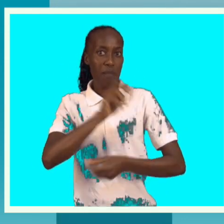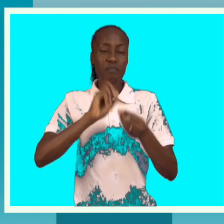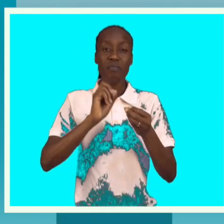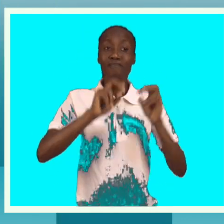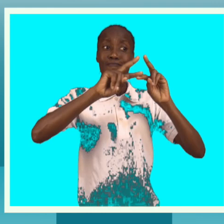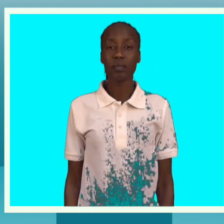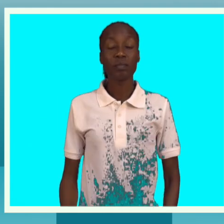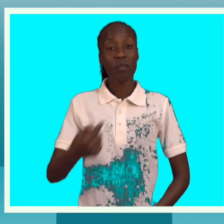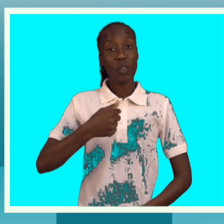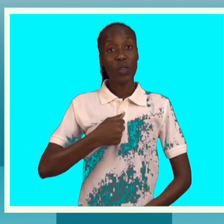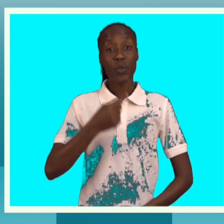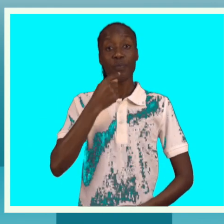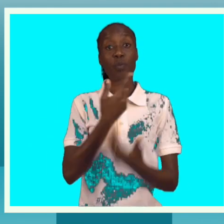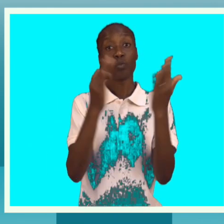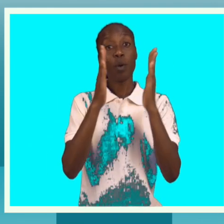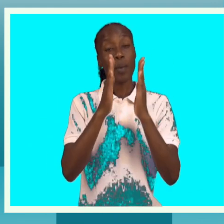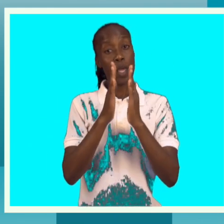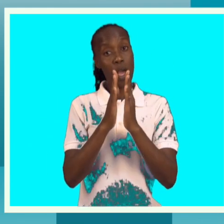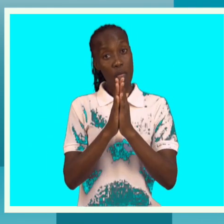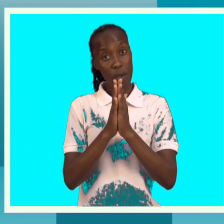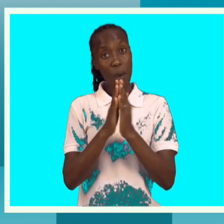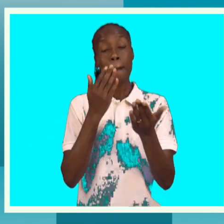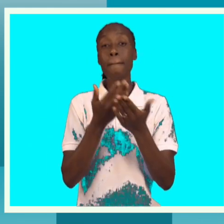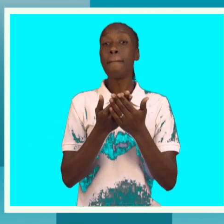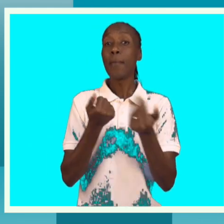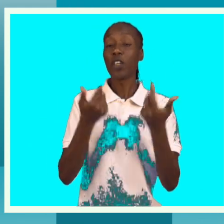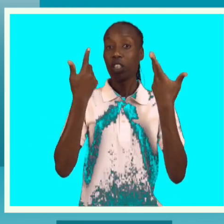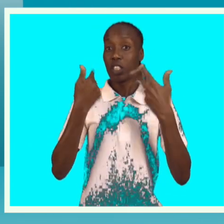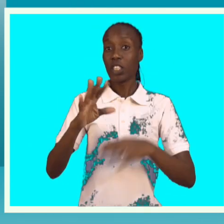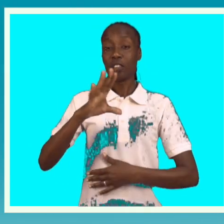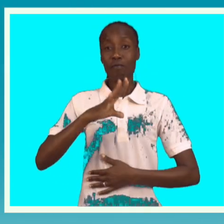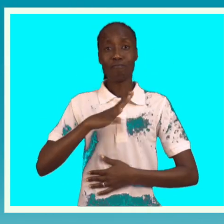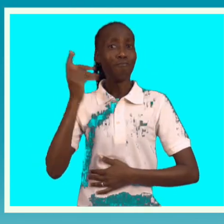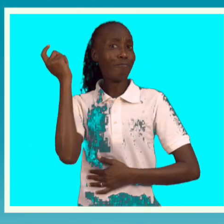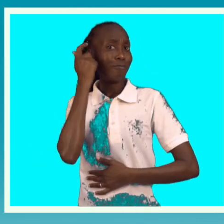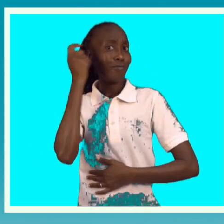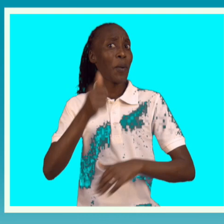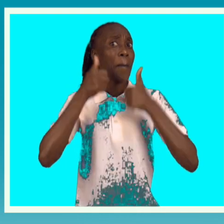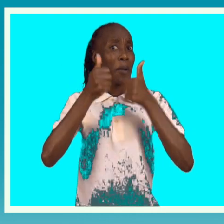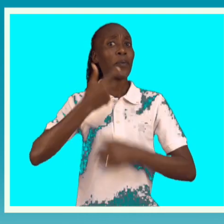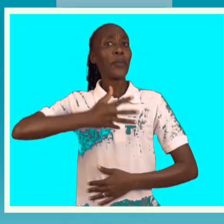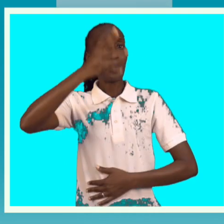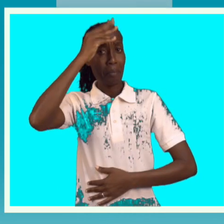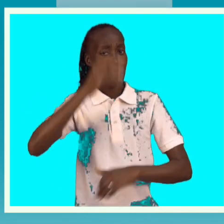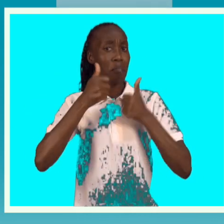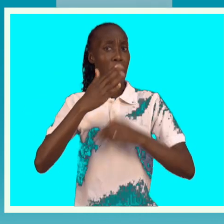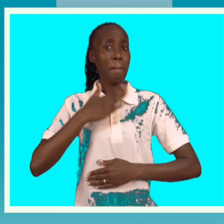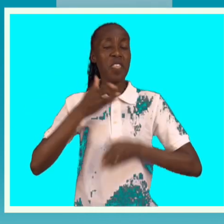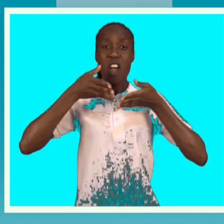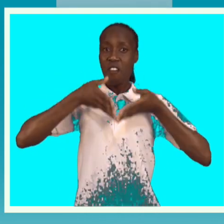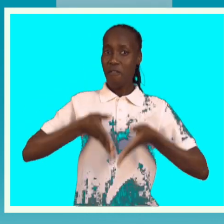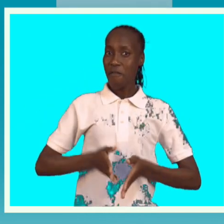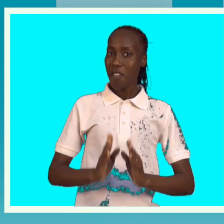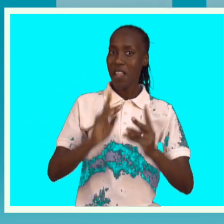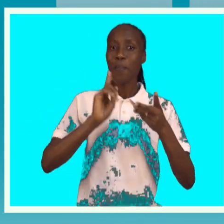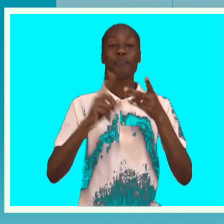viram que ele tinha uma deficiência. Eu só agradecer, porque já estou ouvindo bem, só entender bem com as minhas filhas,